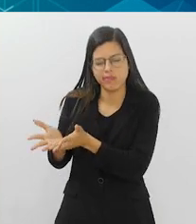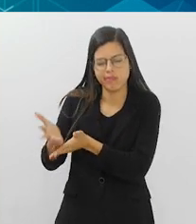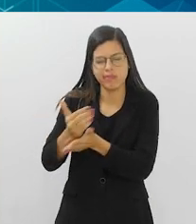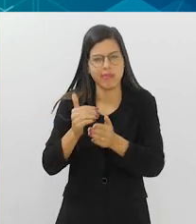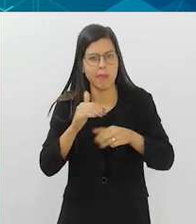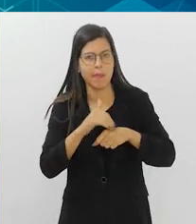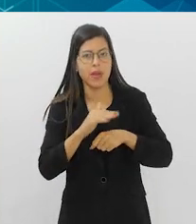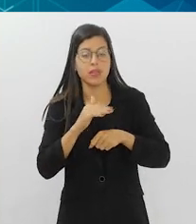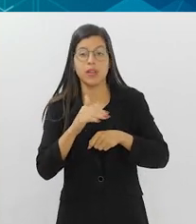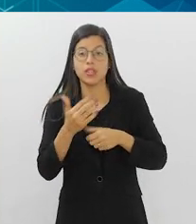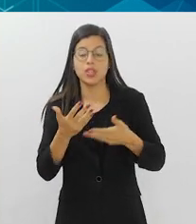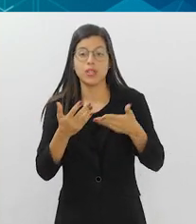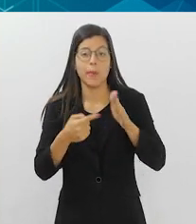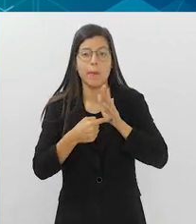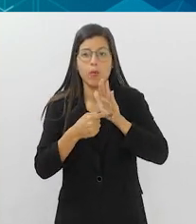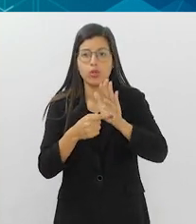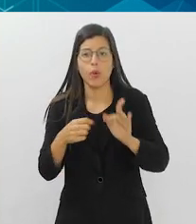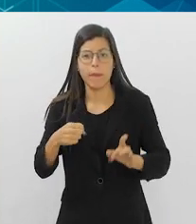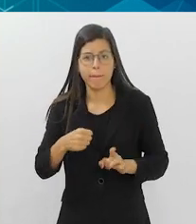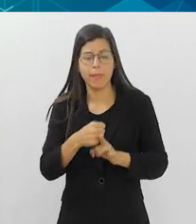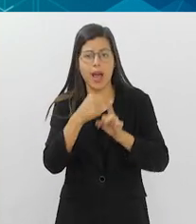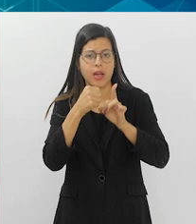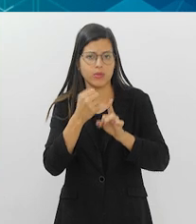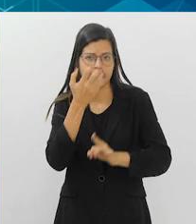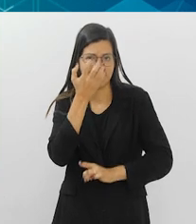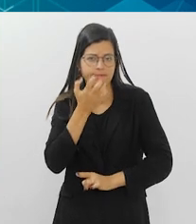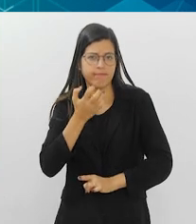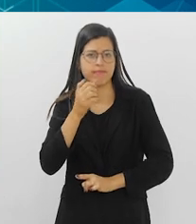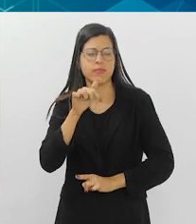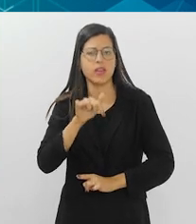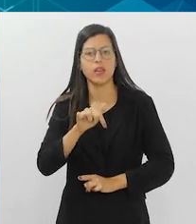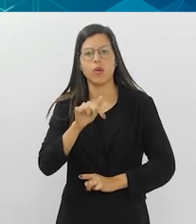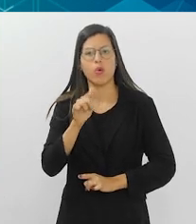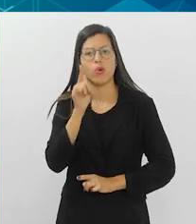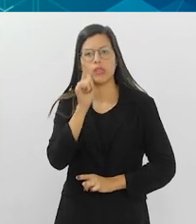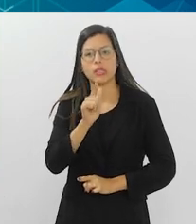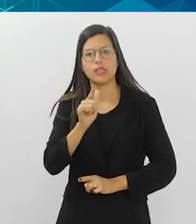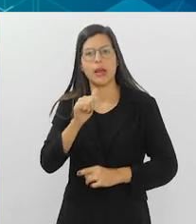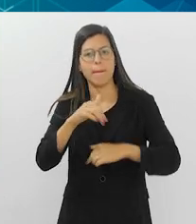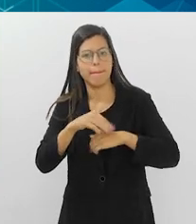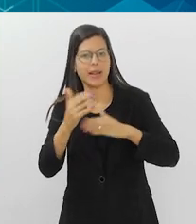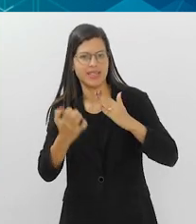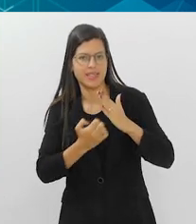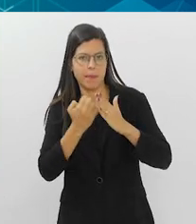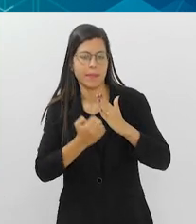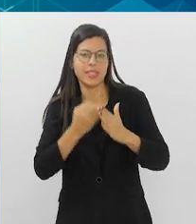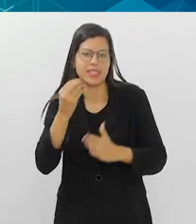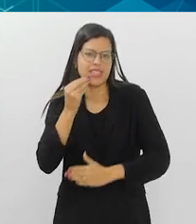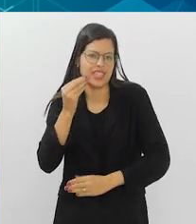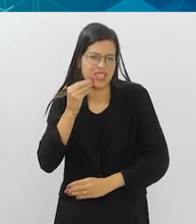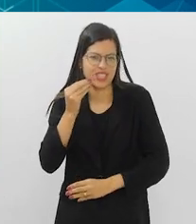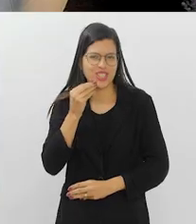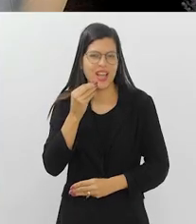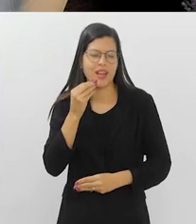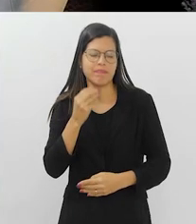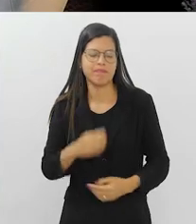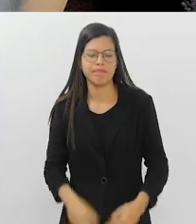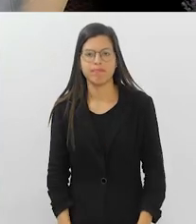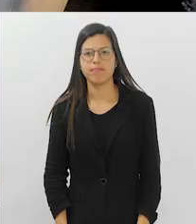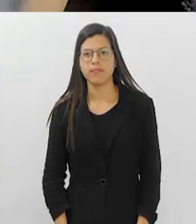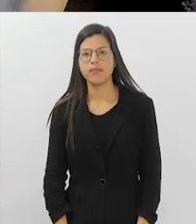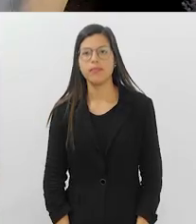consiga cada vez mais mostrar o impacto, a seriedade disso, para que a gente cada vez tenha mais empresas testando esse modelo. Quais foram